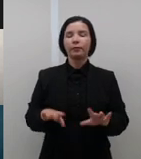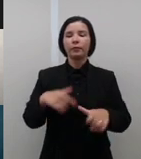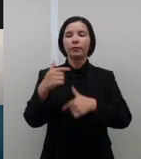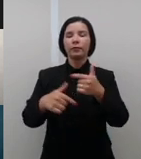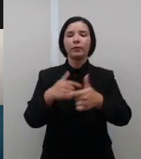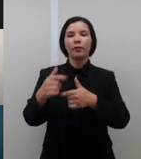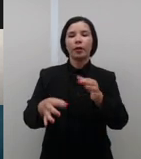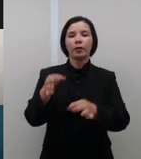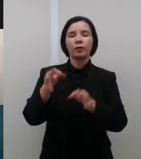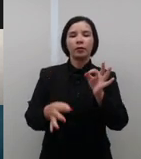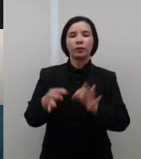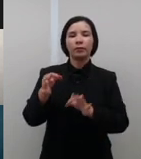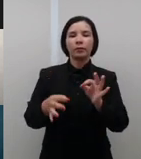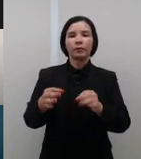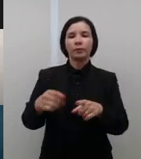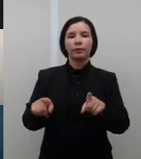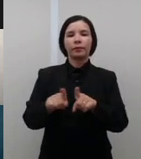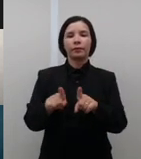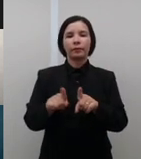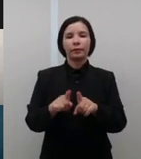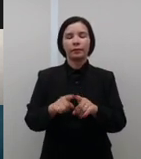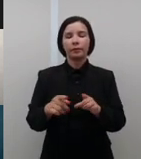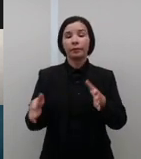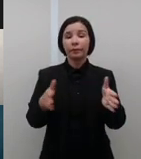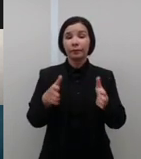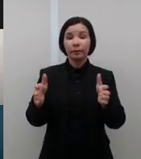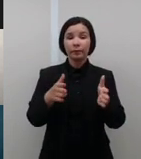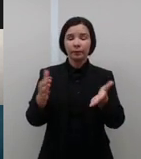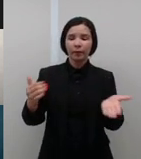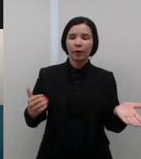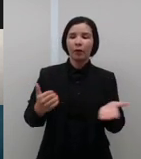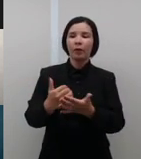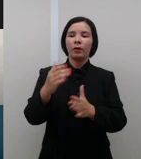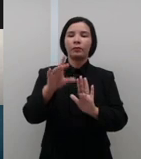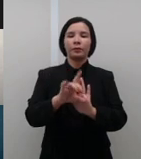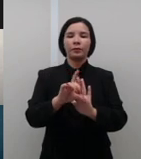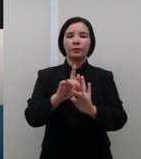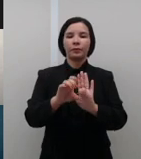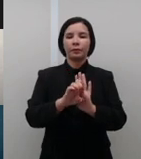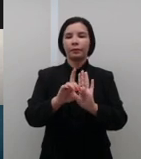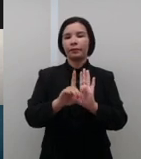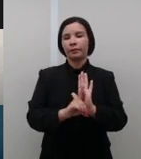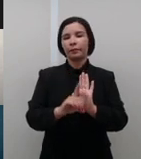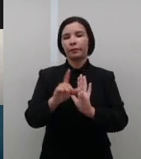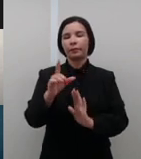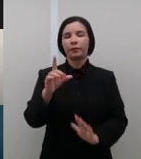cujos prazos estavam fixados desde o edital de 2013.